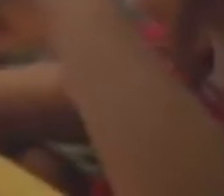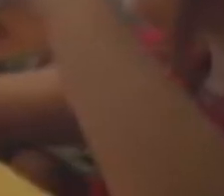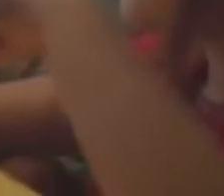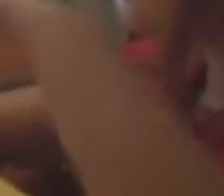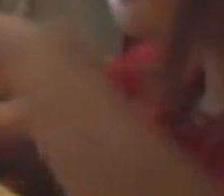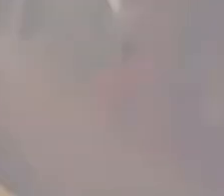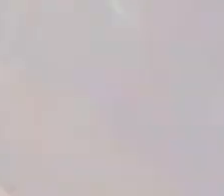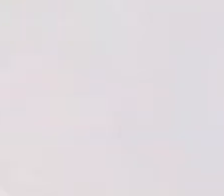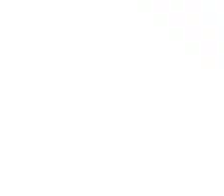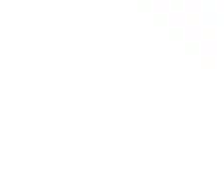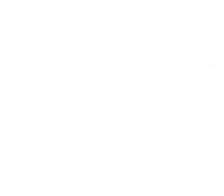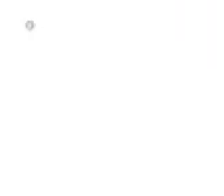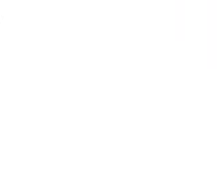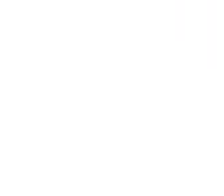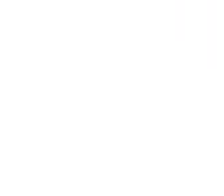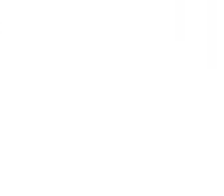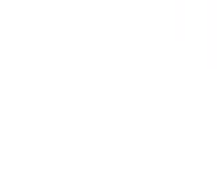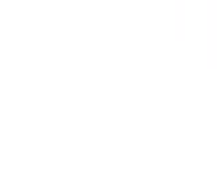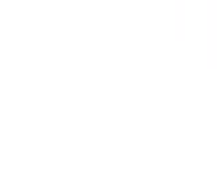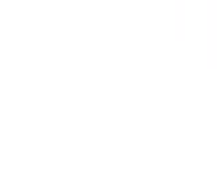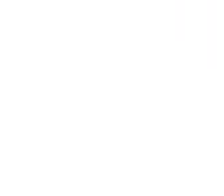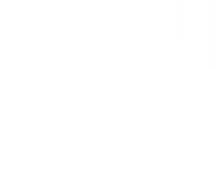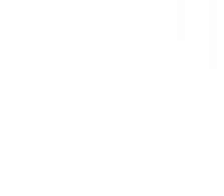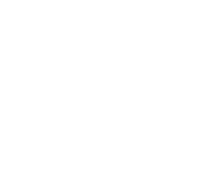Luiz Inácio Lula da Silva.